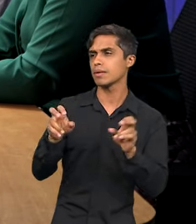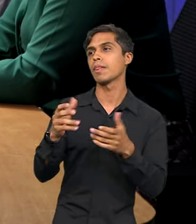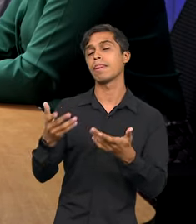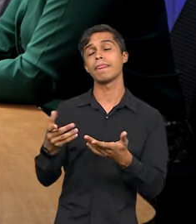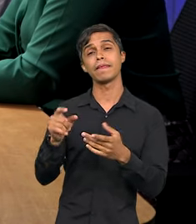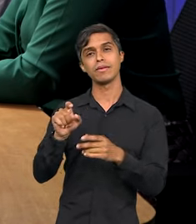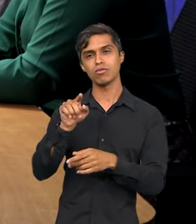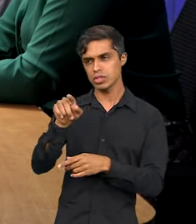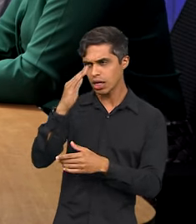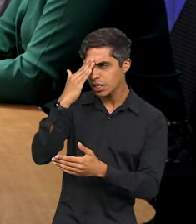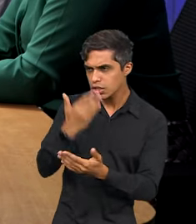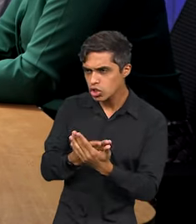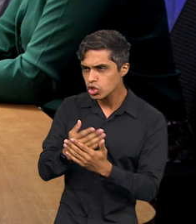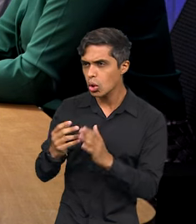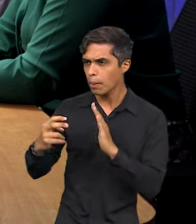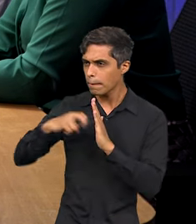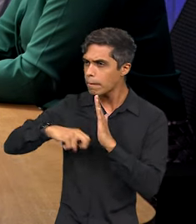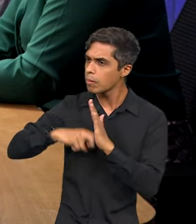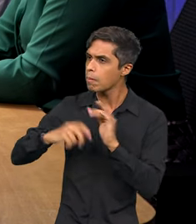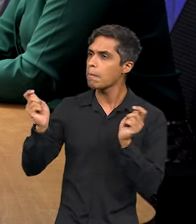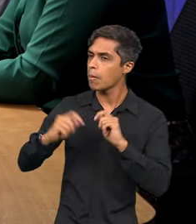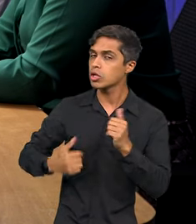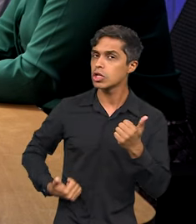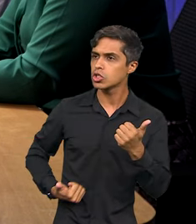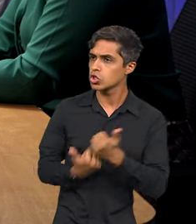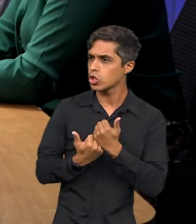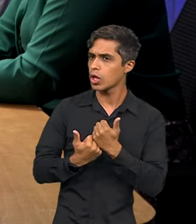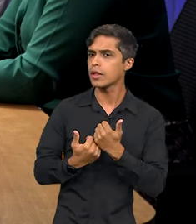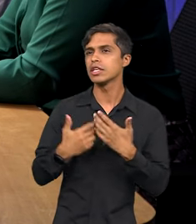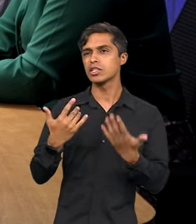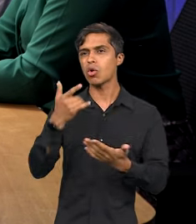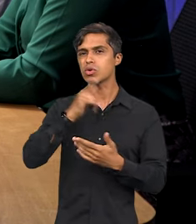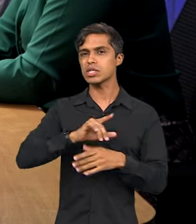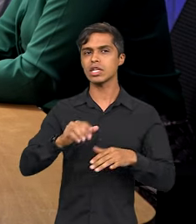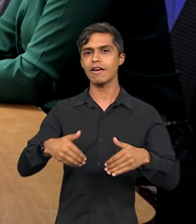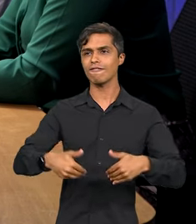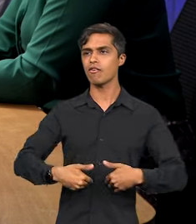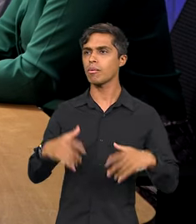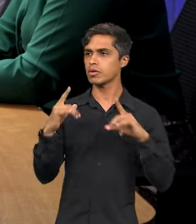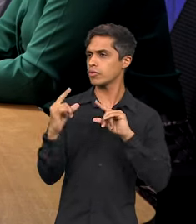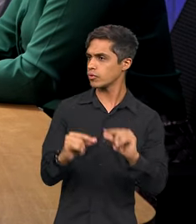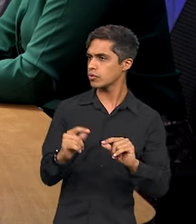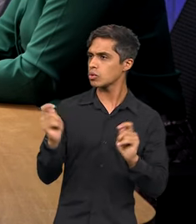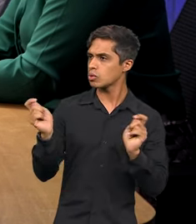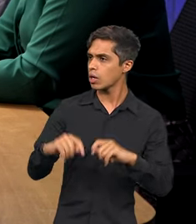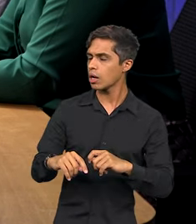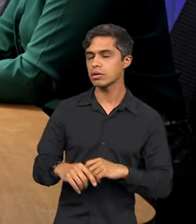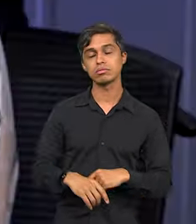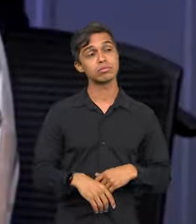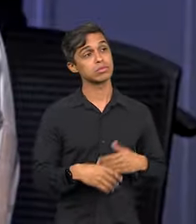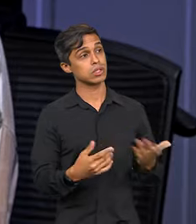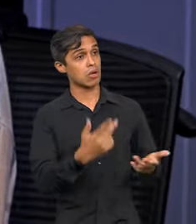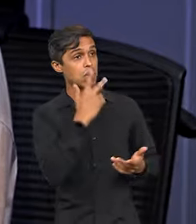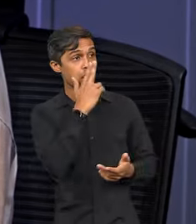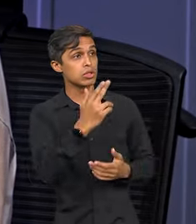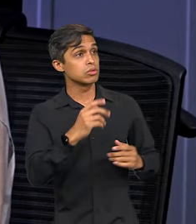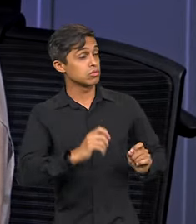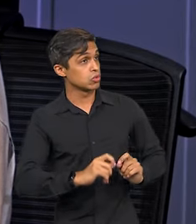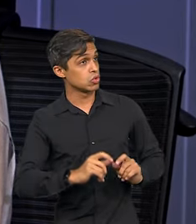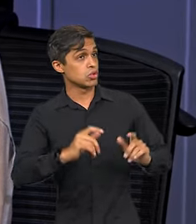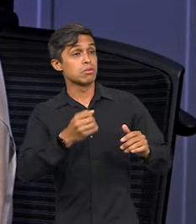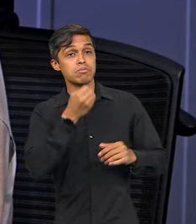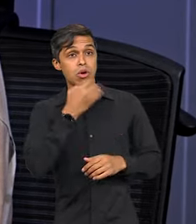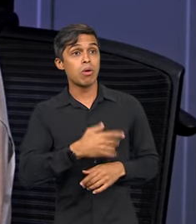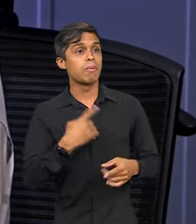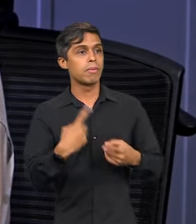acredita que é um imposto que realmente pode contribuir para reduzir a fome no planeta Então acho que avançou muito porque